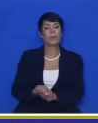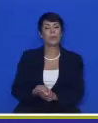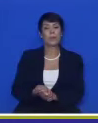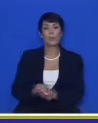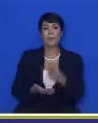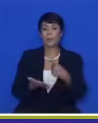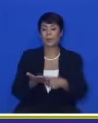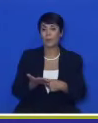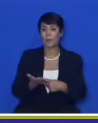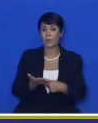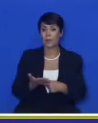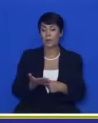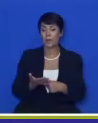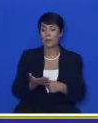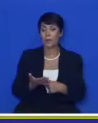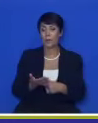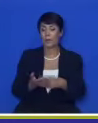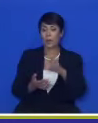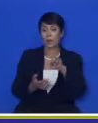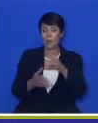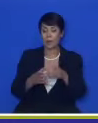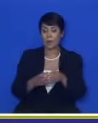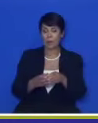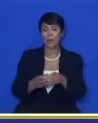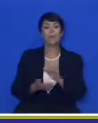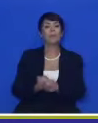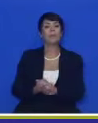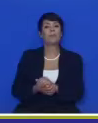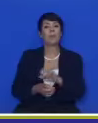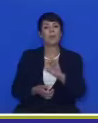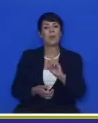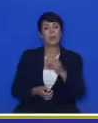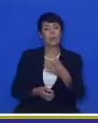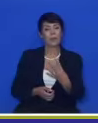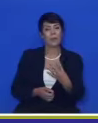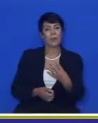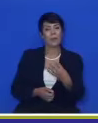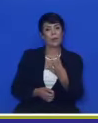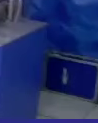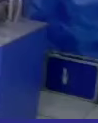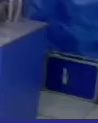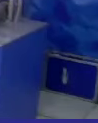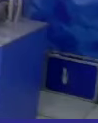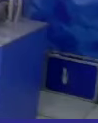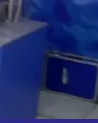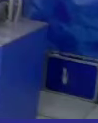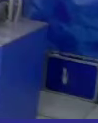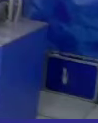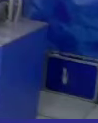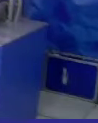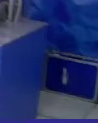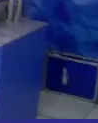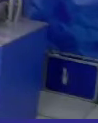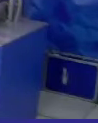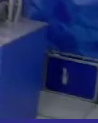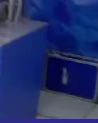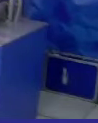Vamos confirmar? As 5 dezenas da Quina foram 04, 46,